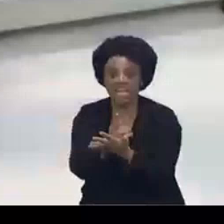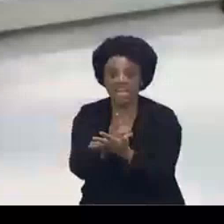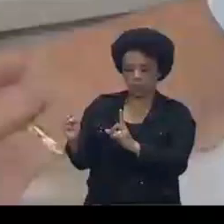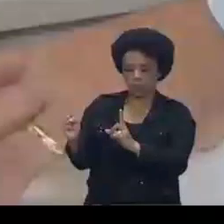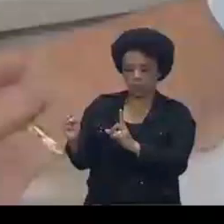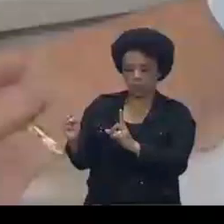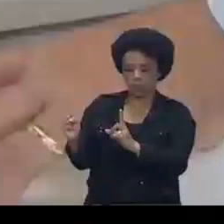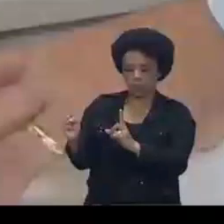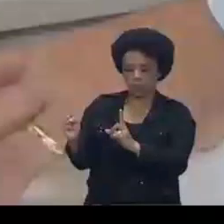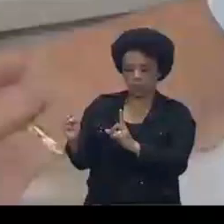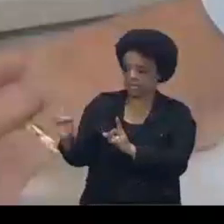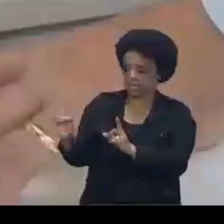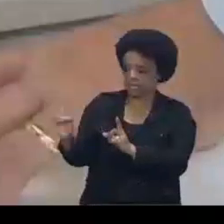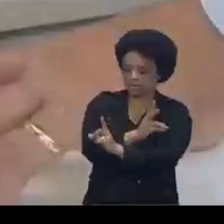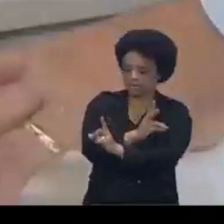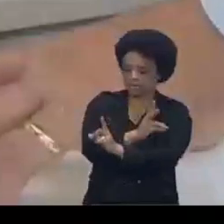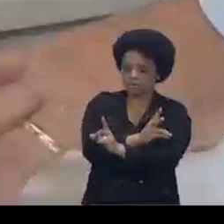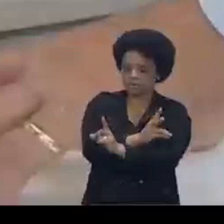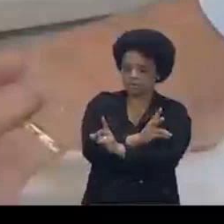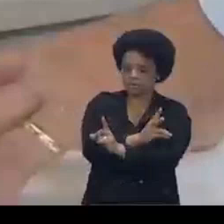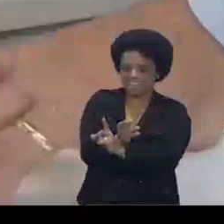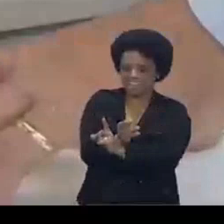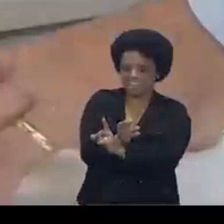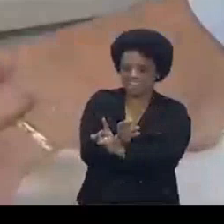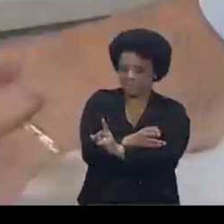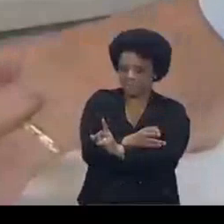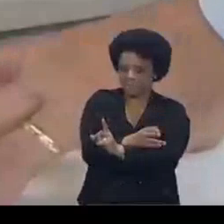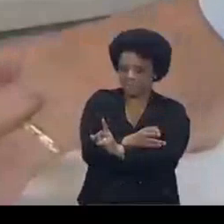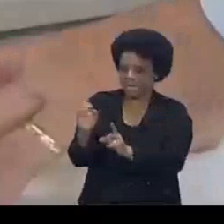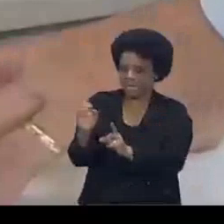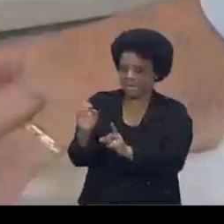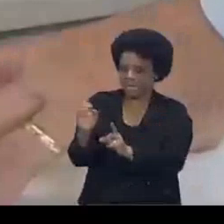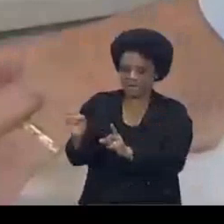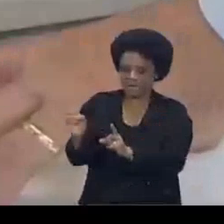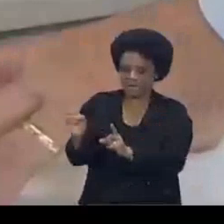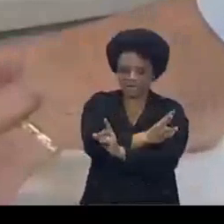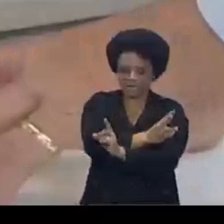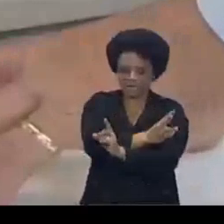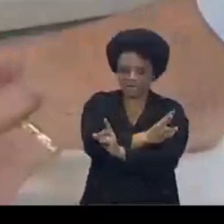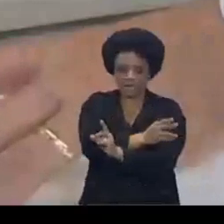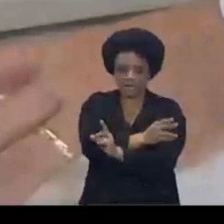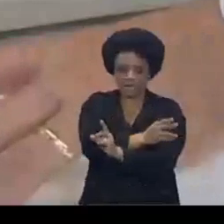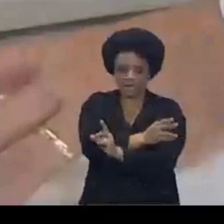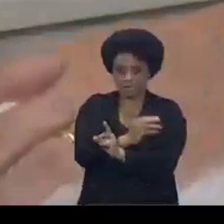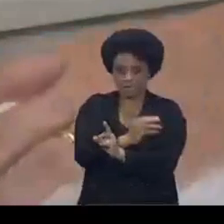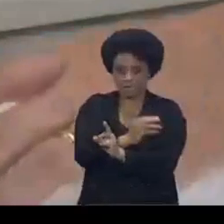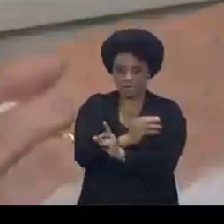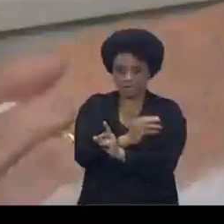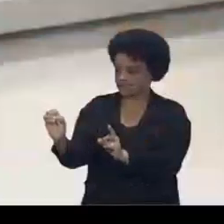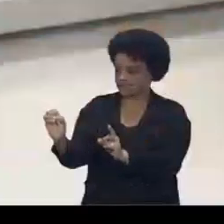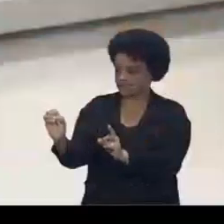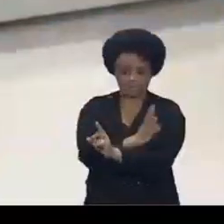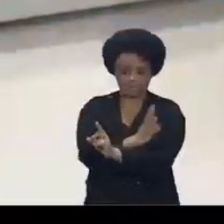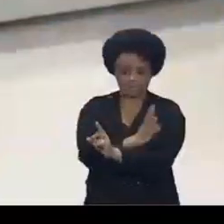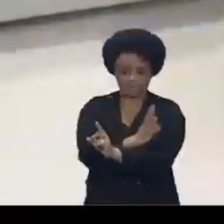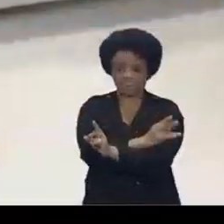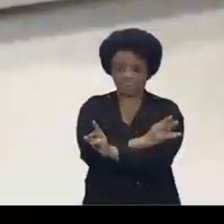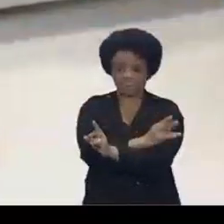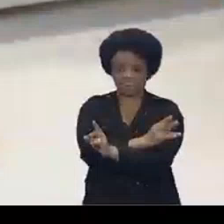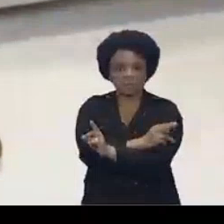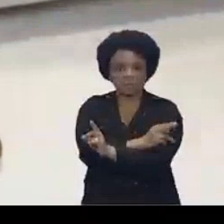Então, basicamente, nós vamos tentar fazer o seguinte, fazer essa medida. Ó, então eu tirei aqui.